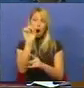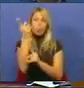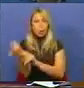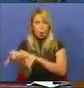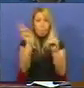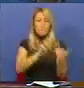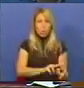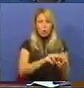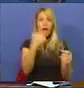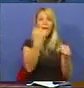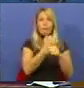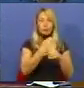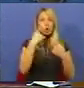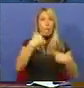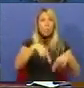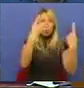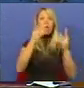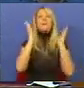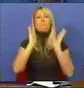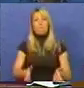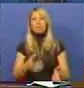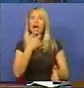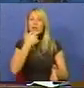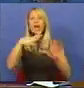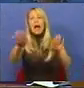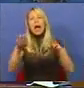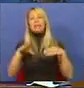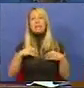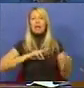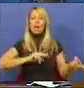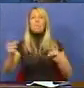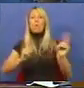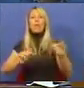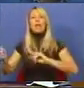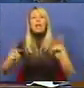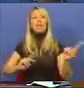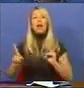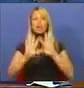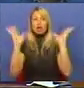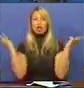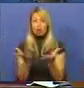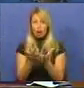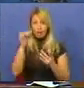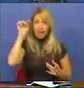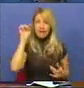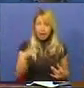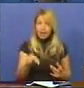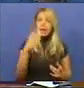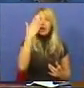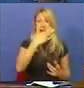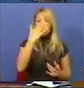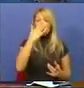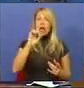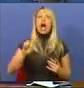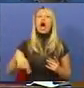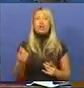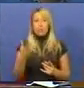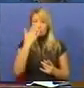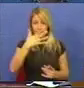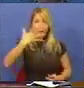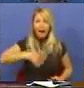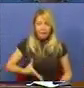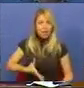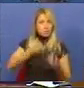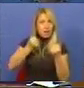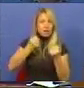têm que aceitar passar à mobilidade geral. E é na mobilidade geral que os vão lá buscar se eles quiserem manter o Estatuto da Função